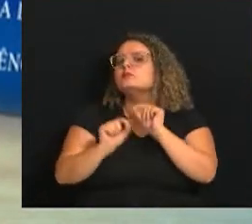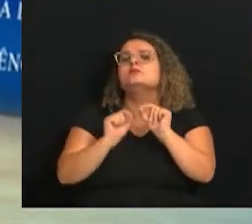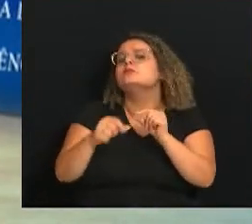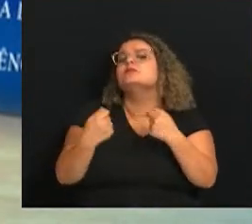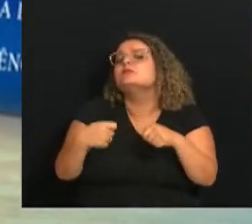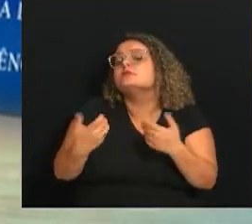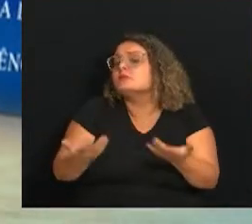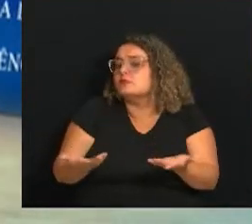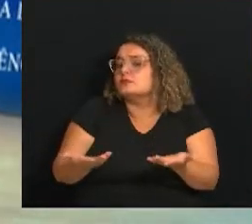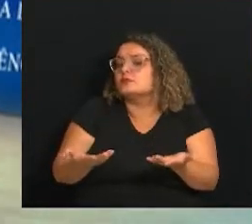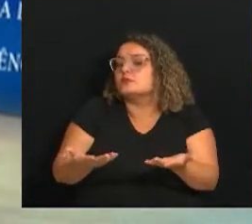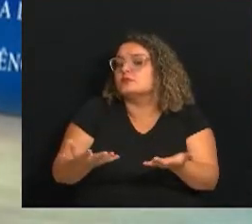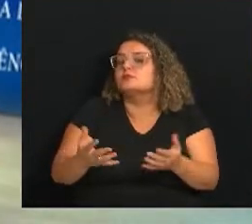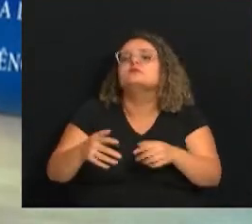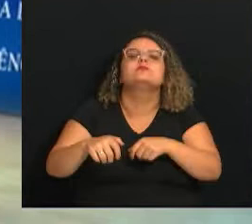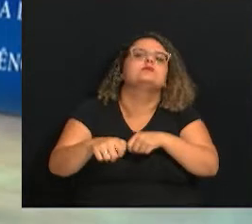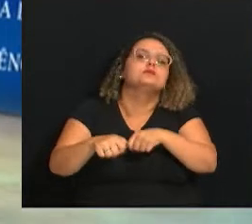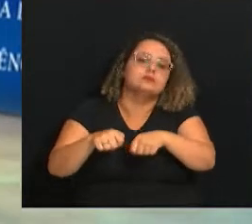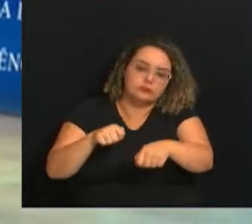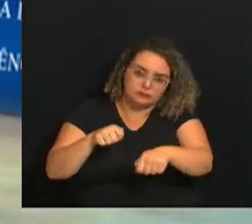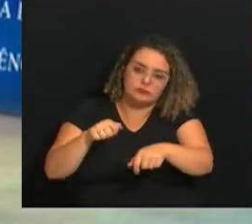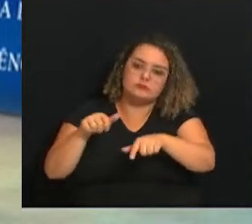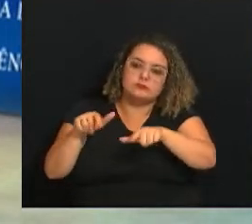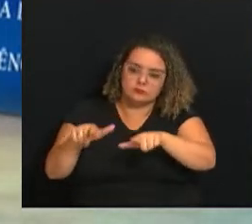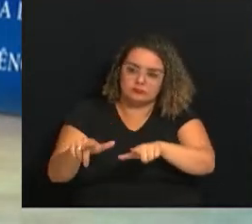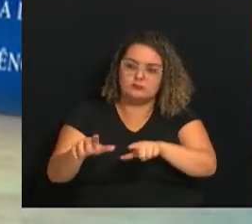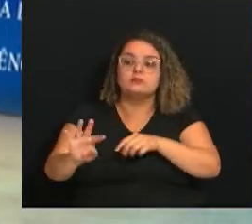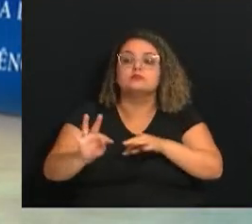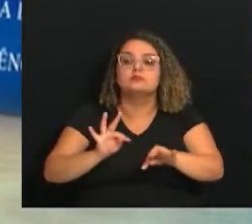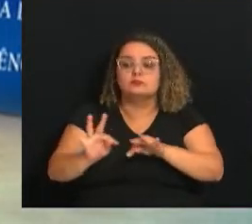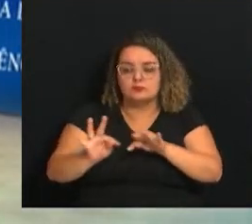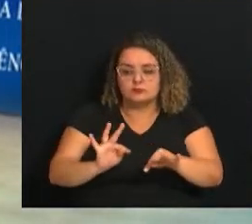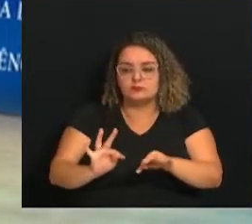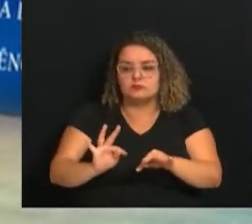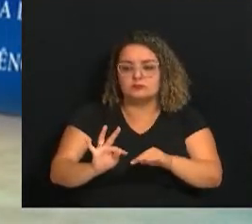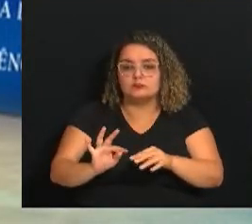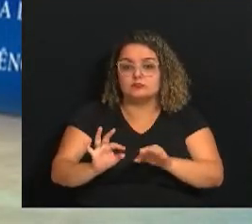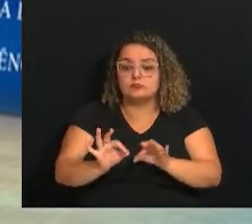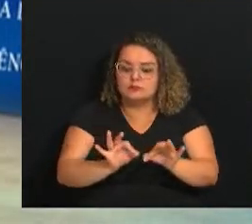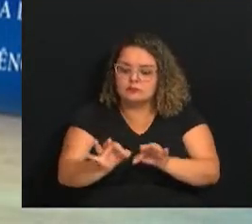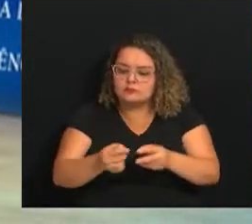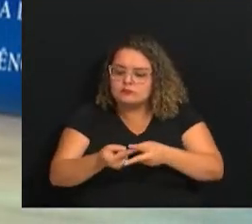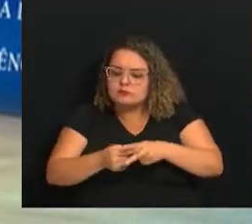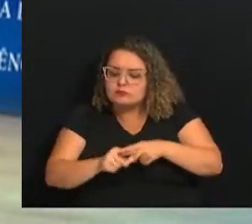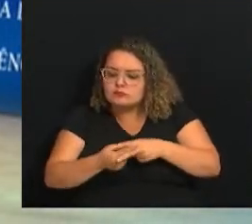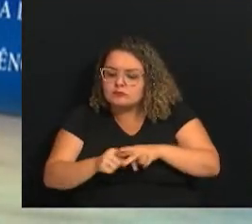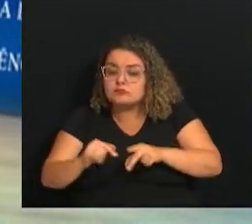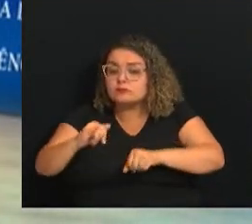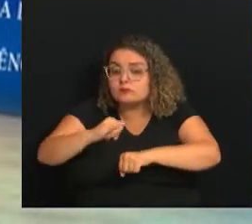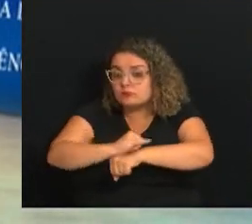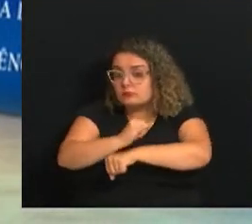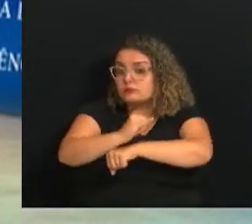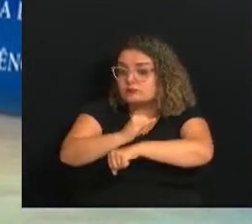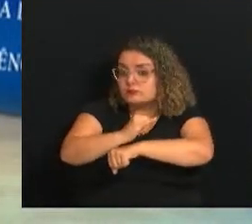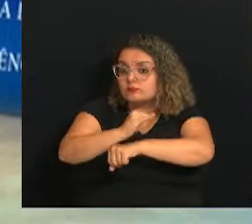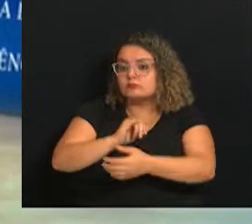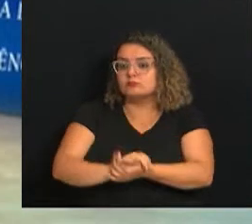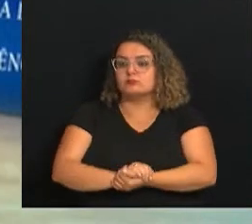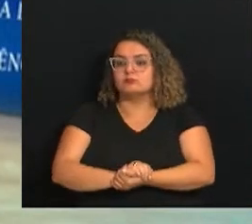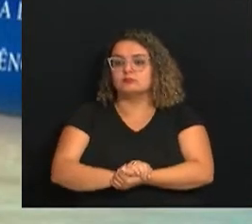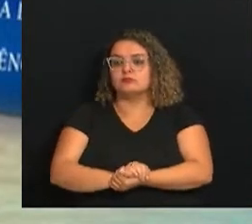ter concluído o módulo básico do curso técnico em manutenção de aeronaves em escola credenciada pela